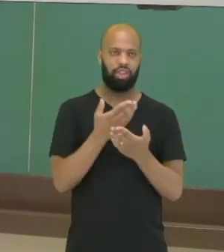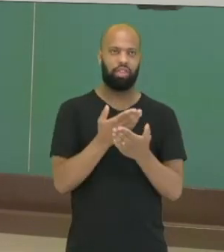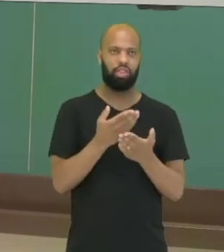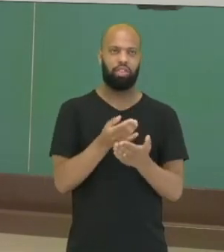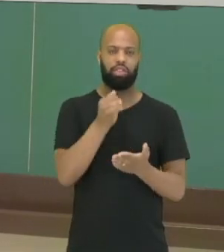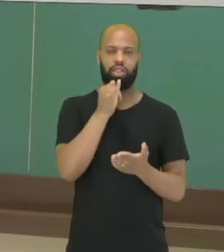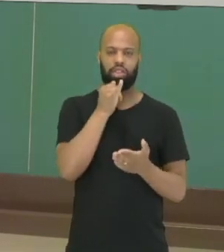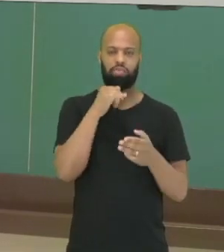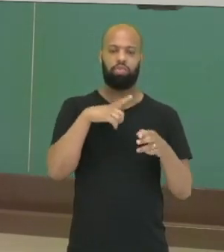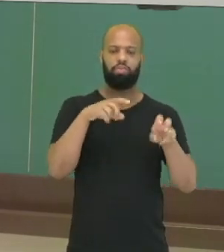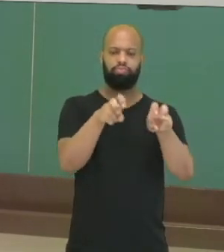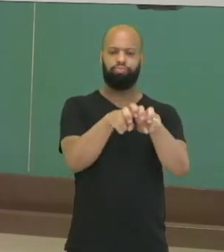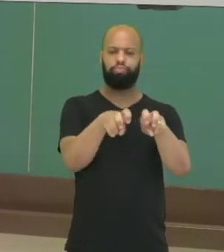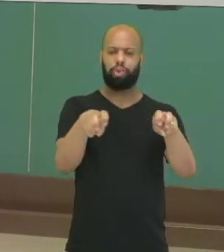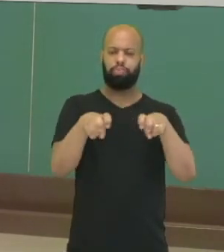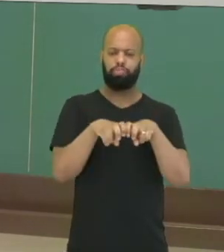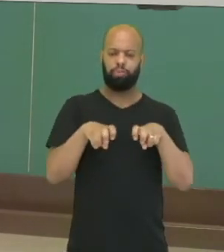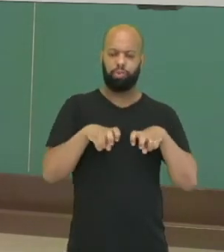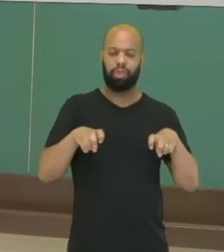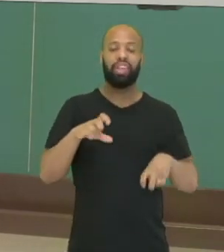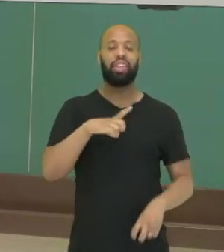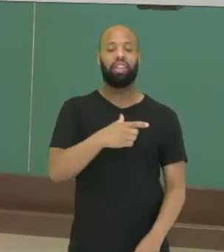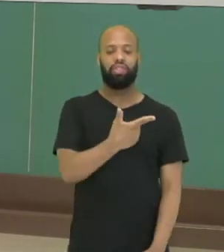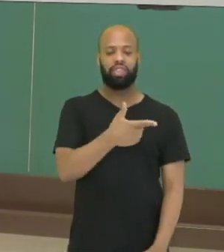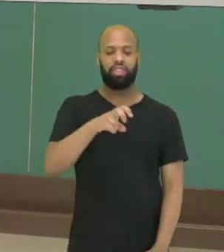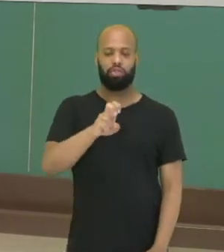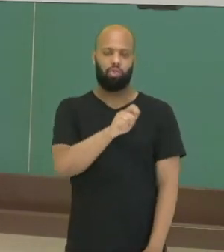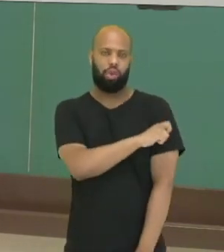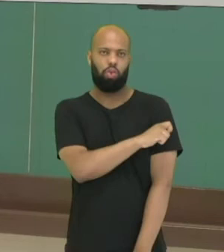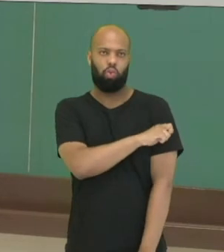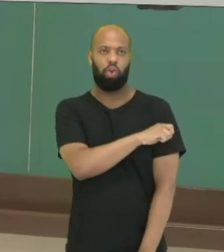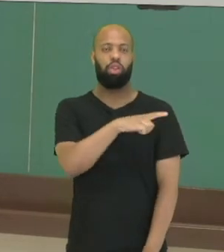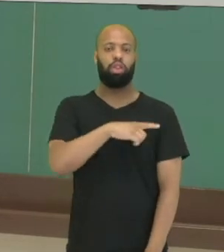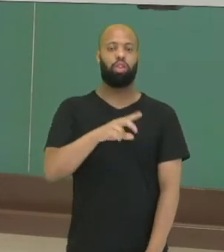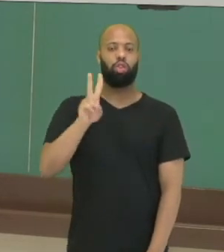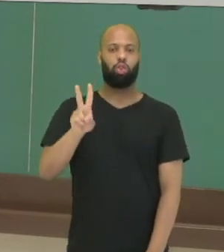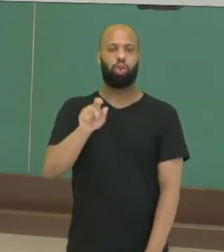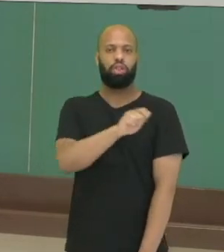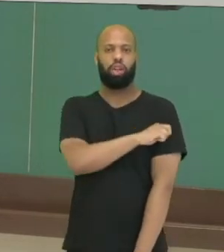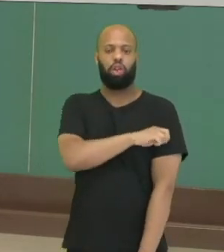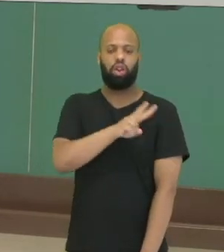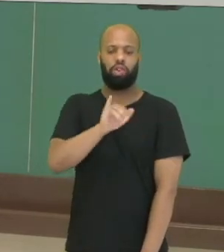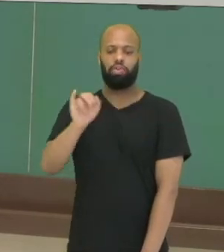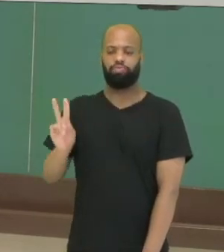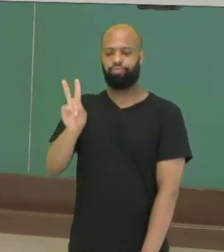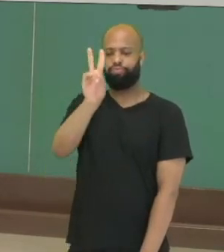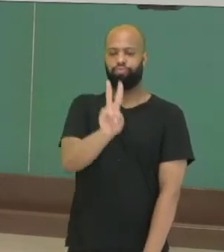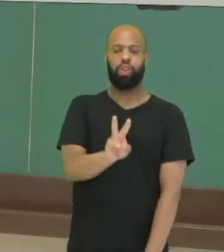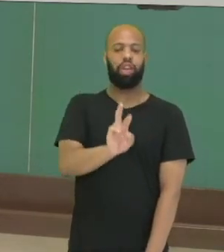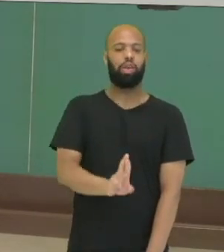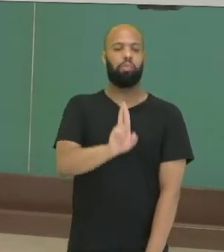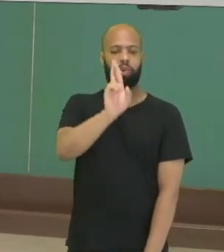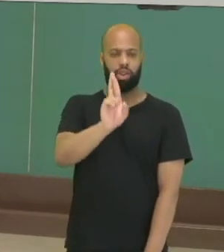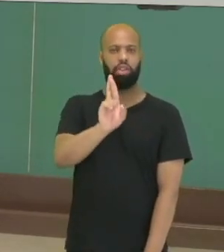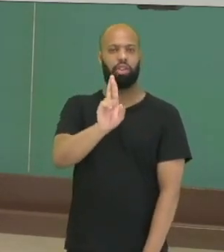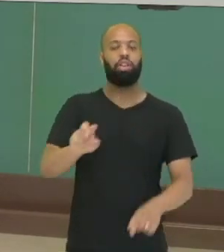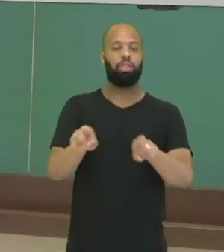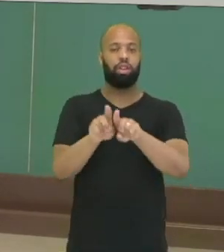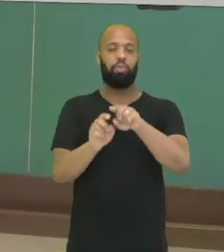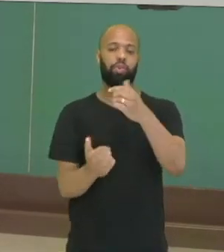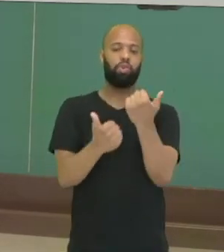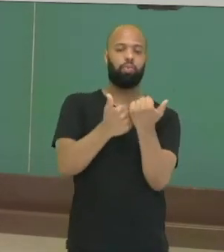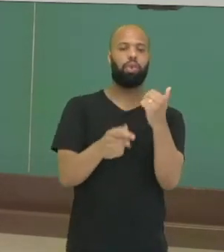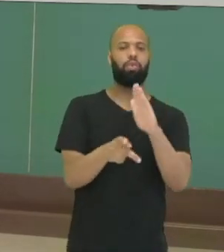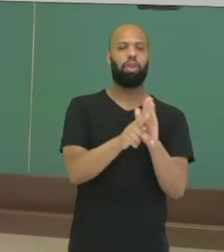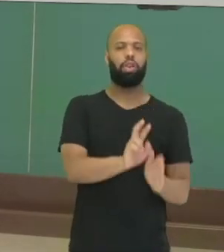vocês, oitavo ano, 25 alunos. Dois alunos serão escolhidos para assumir os cargos de representante de sala